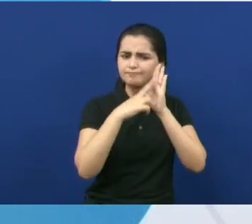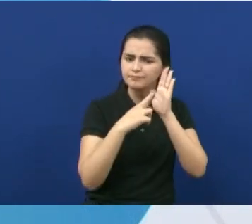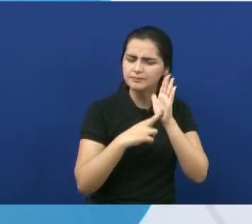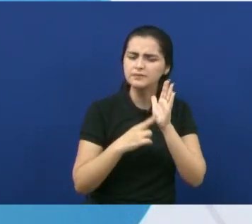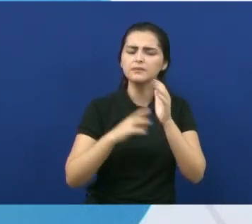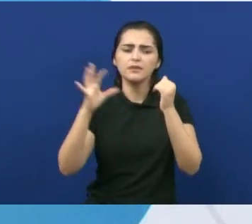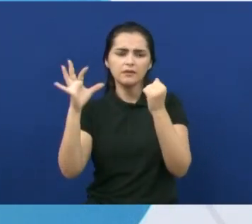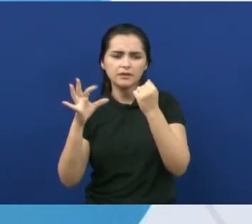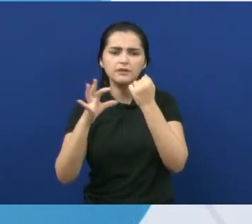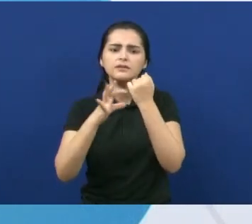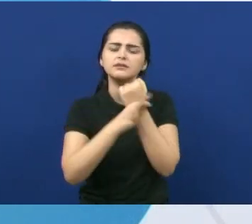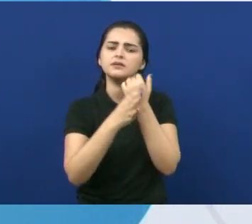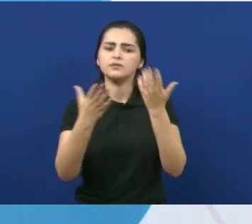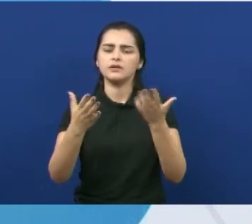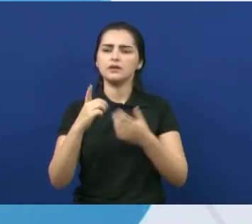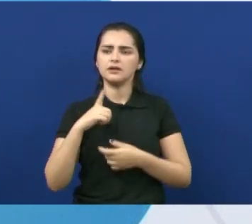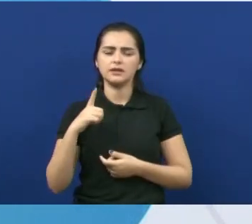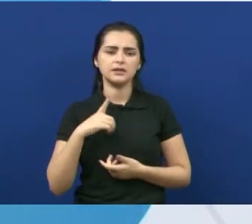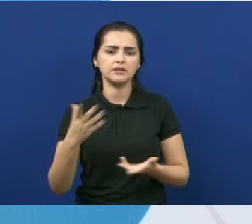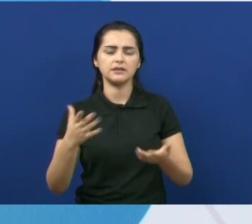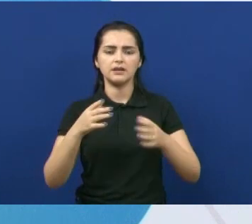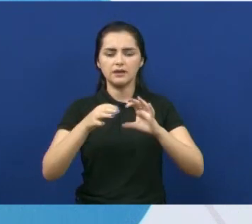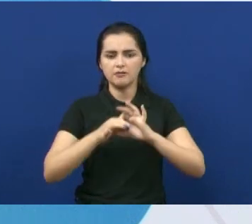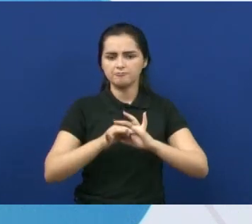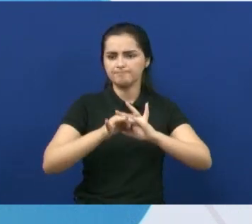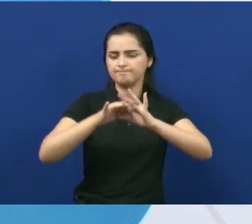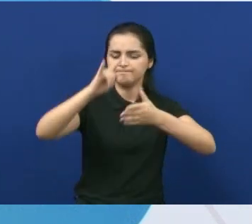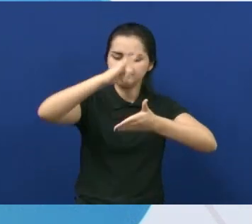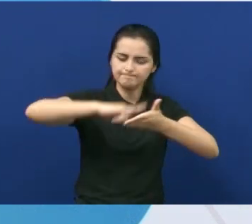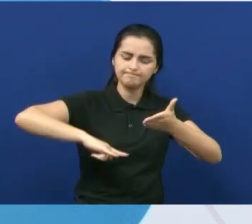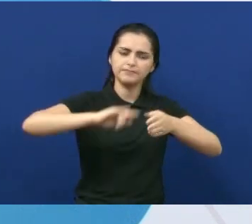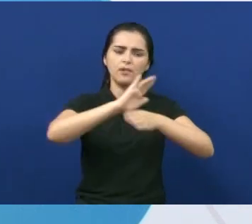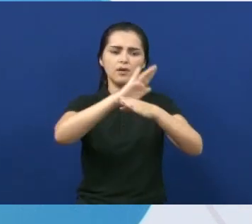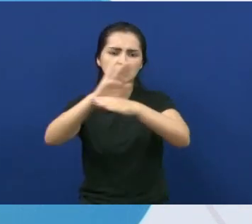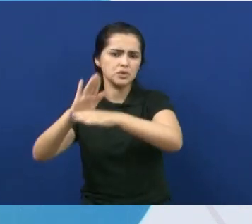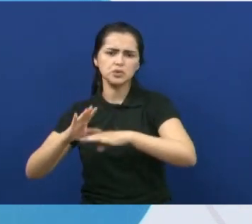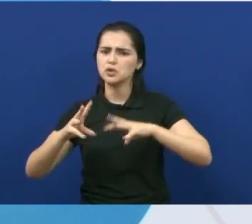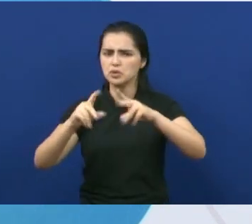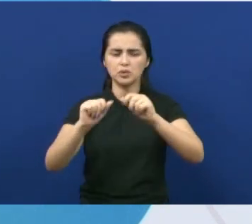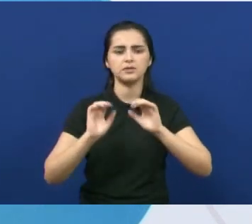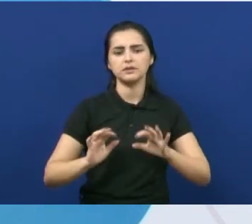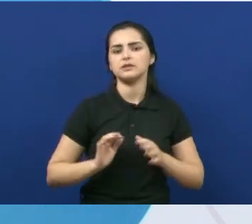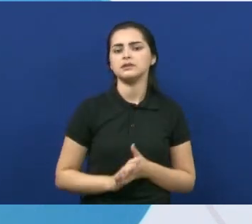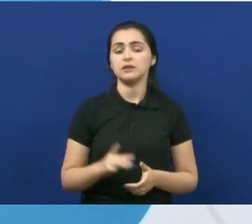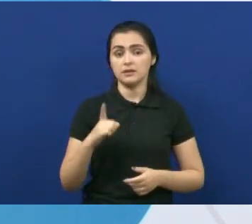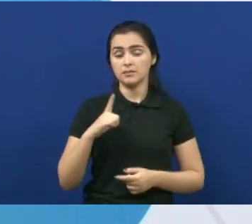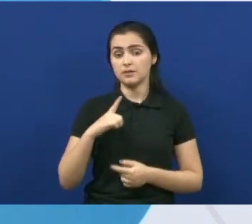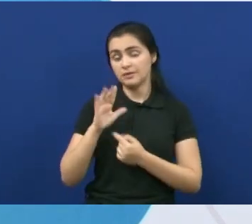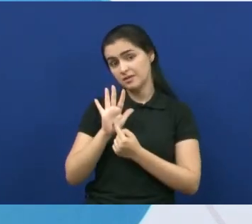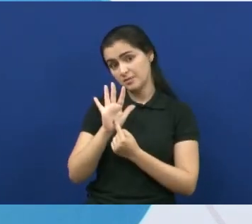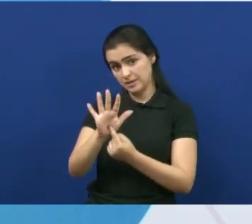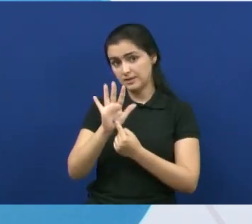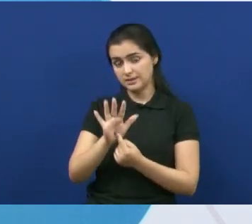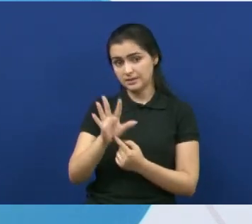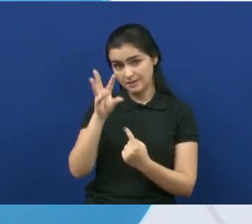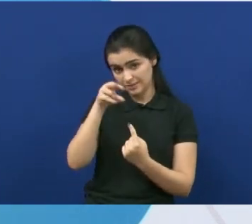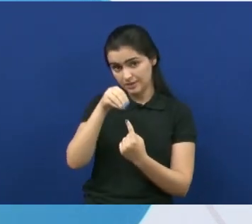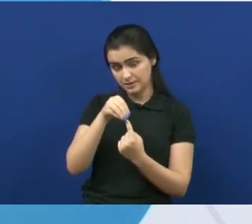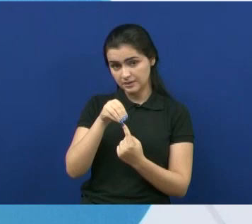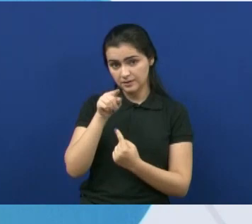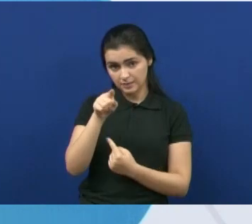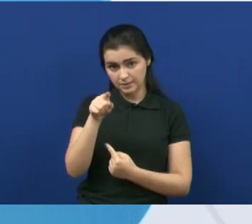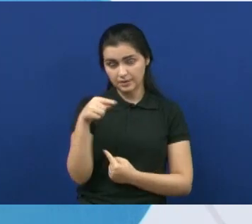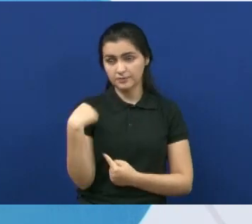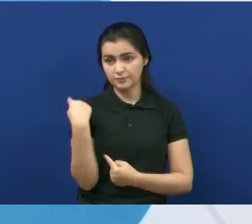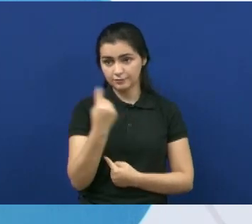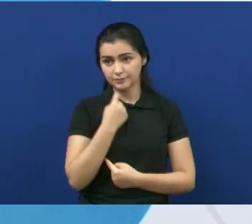de segurança, habeas corpus, habeas datas, auxílios, todos esses. Mas eu trouxe um específico para a gente debater,